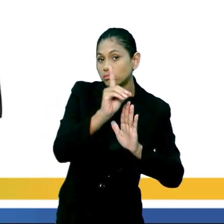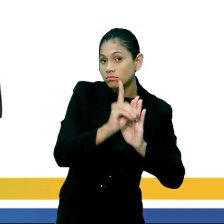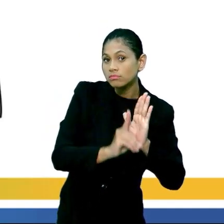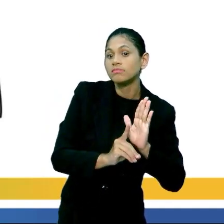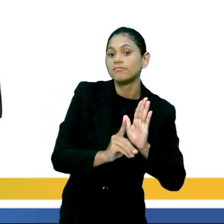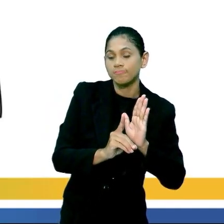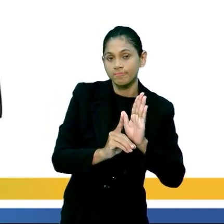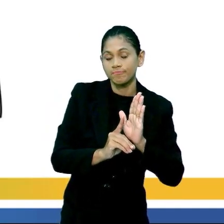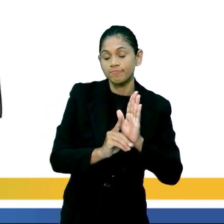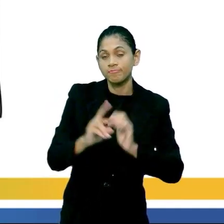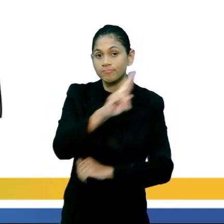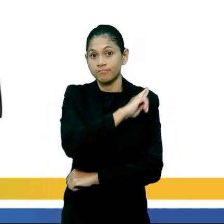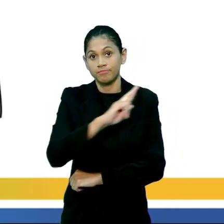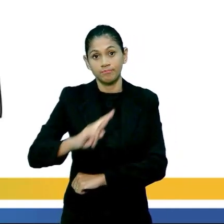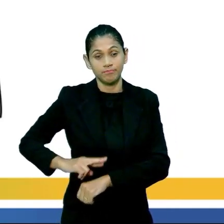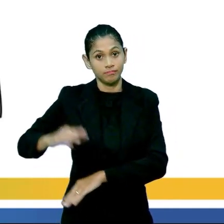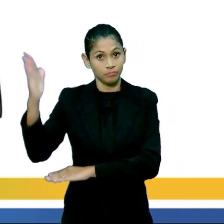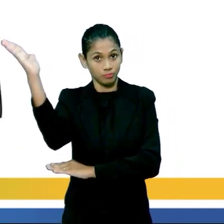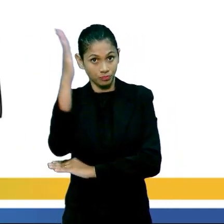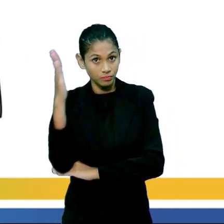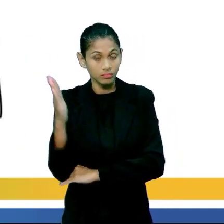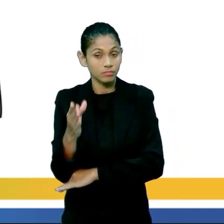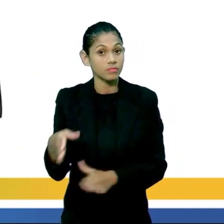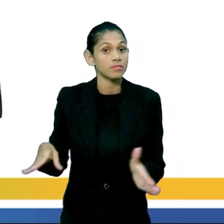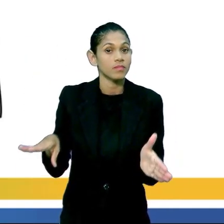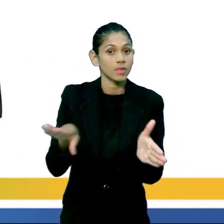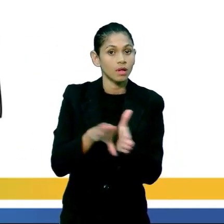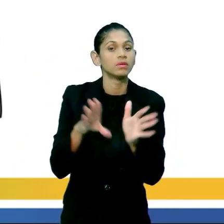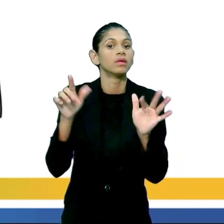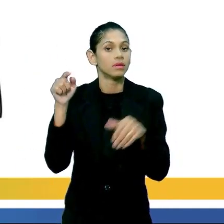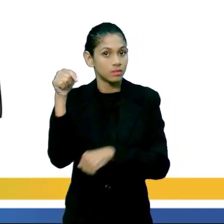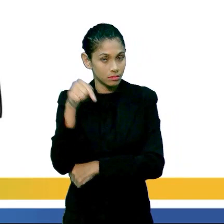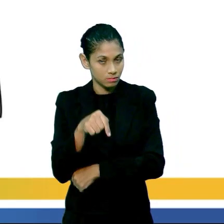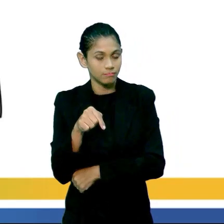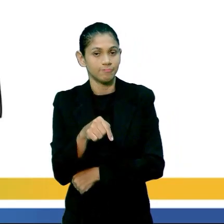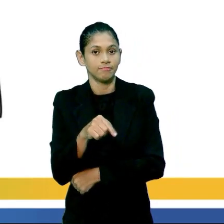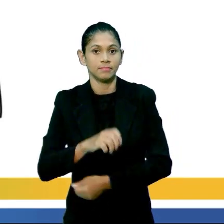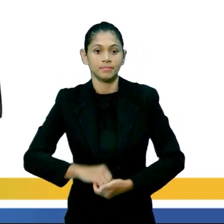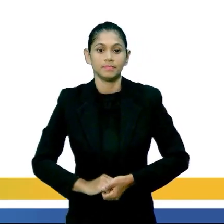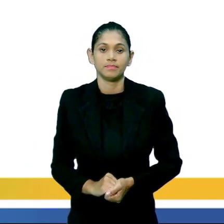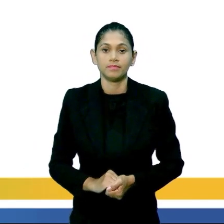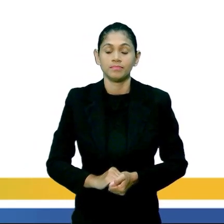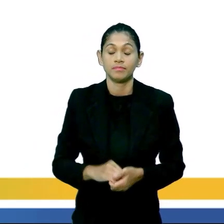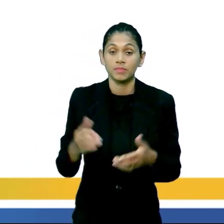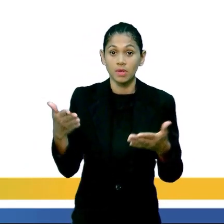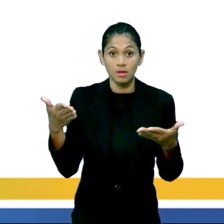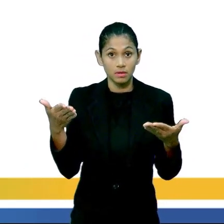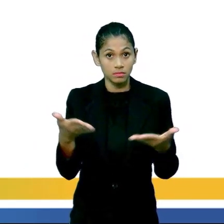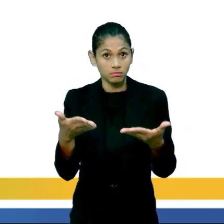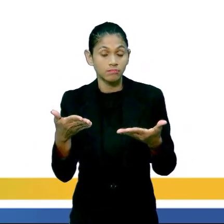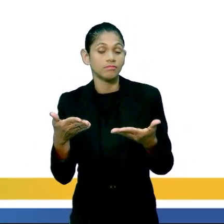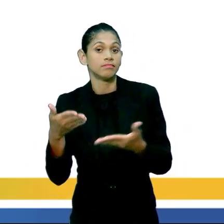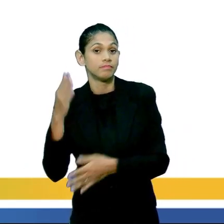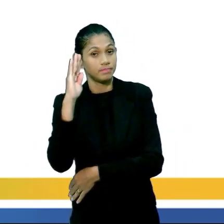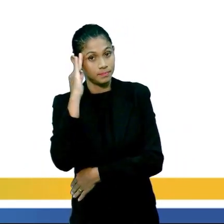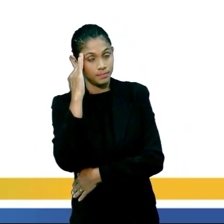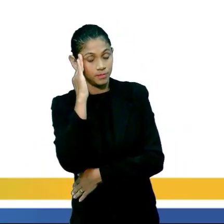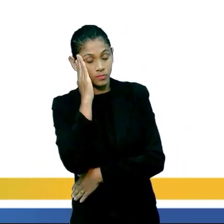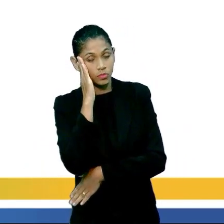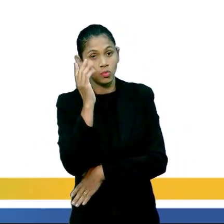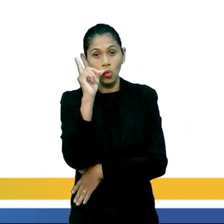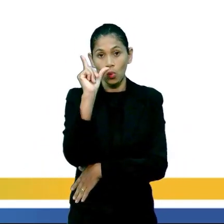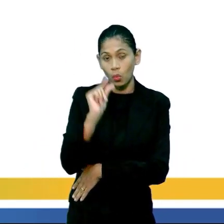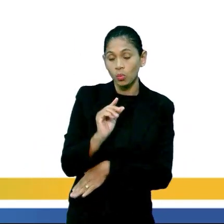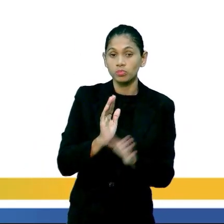atualidade. Afinal, nós ainda vivenciamos um período republicano, certo? E agora que nós entendemos os períodos, vamos falar